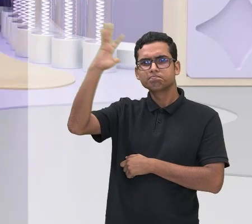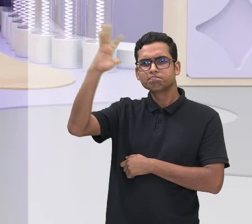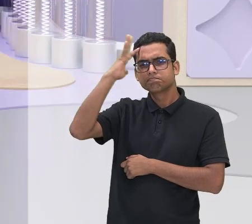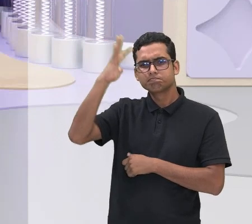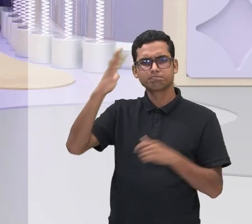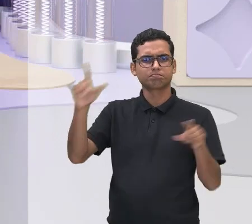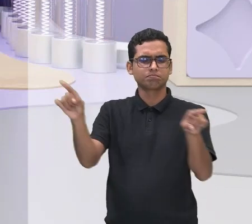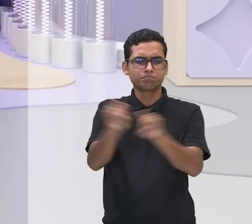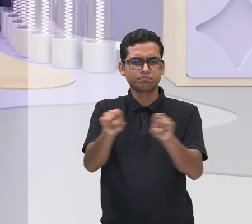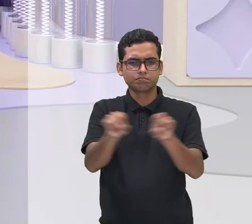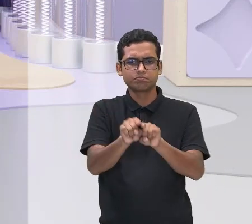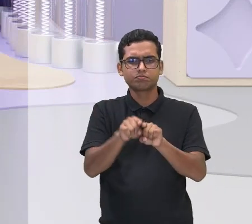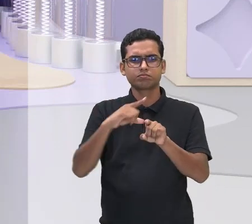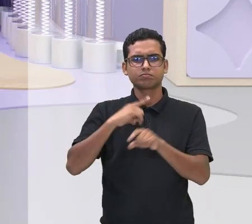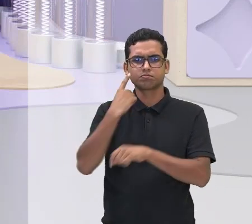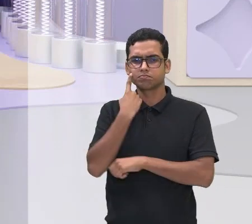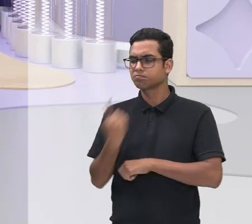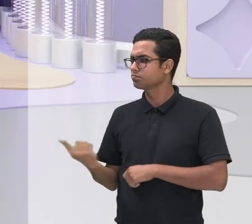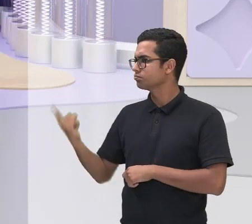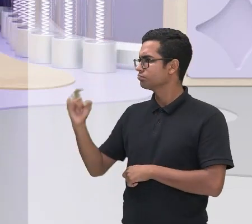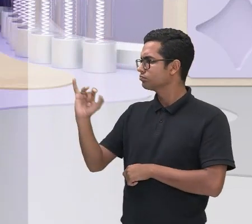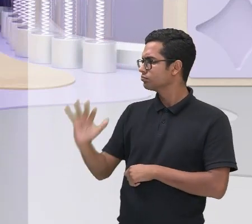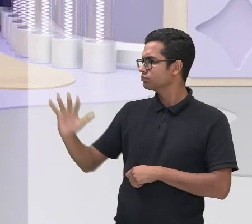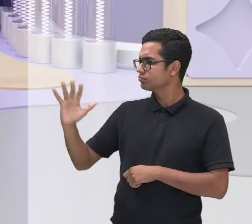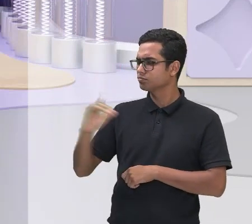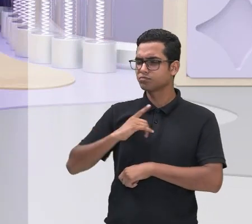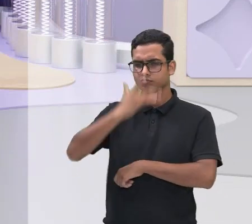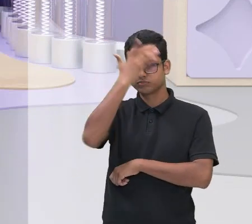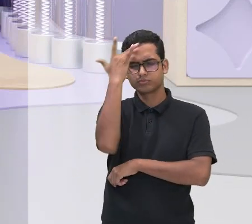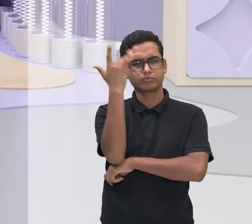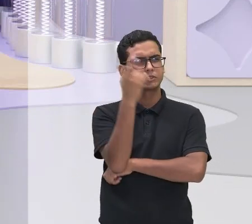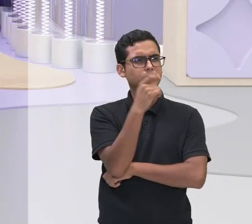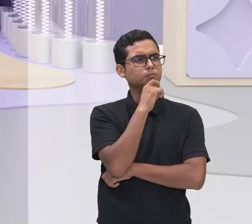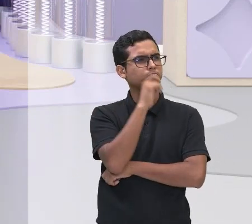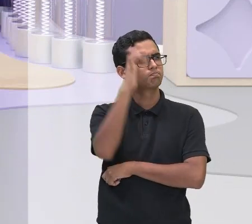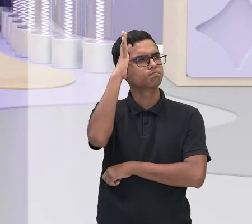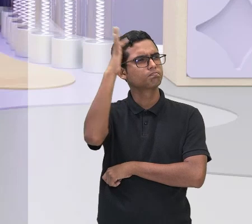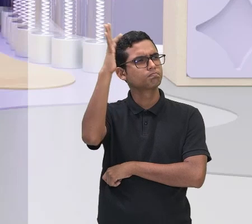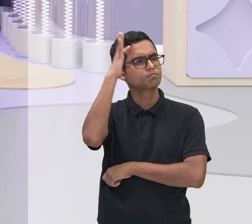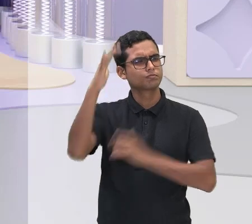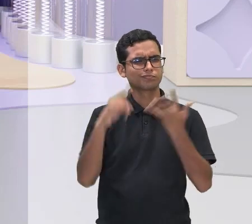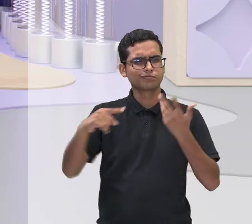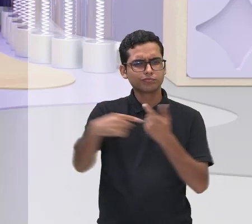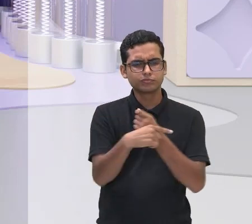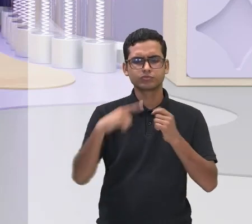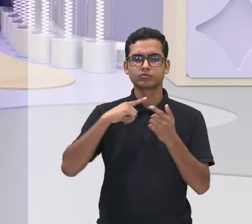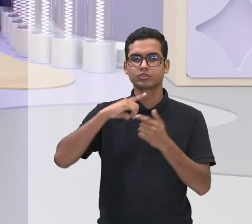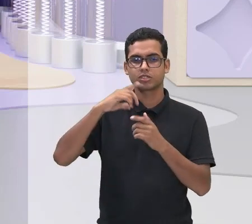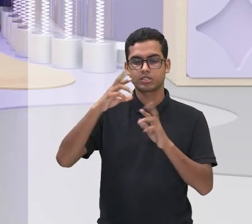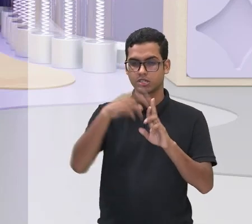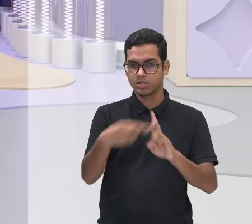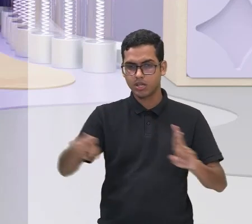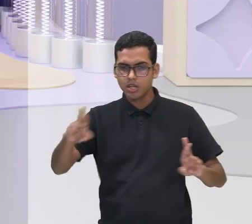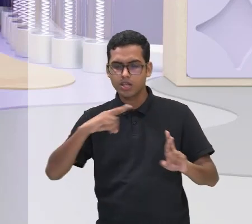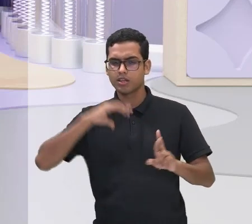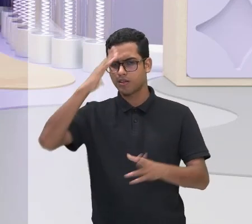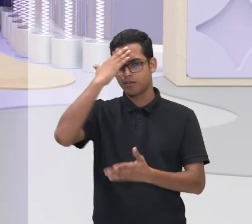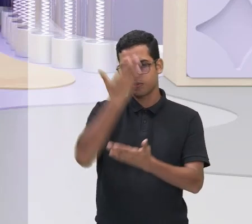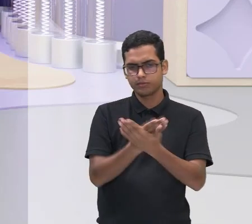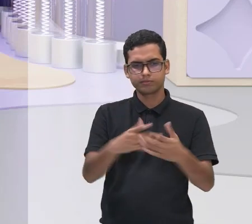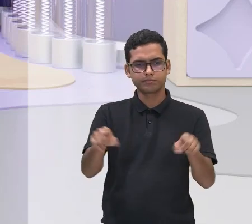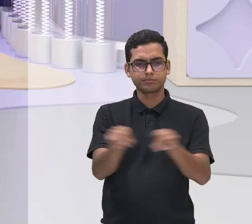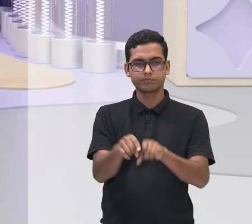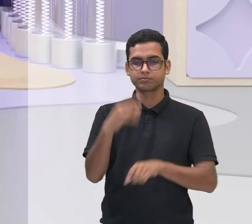ao redor ali o símbolo de várias crenças, né? Diante dessa pluralidade, dessa diversidade,